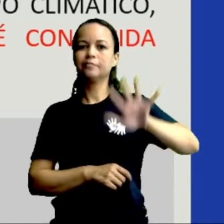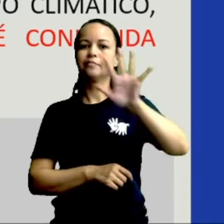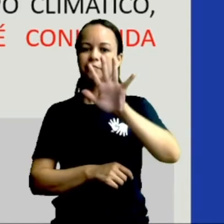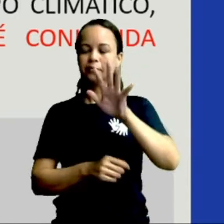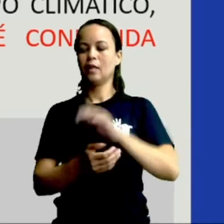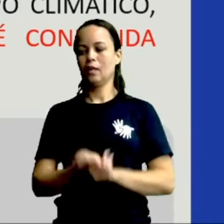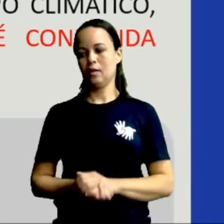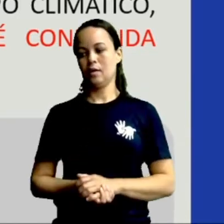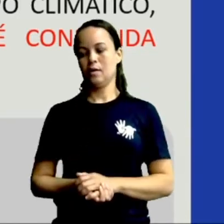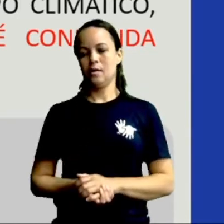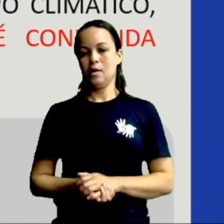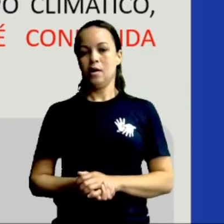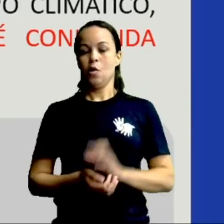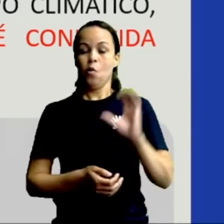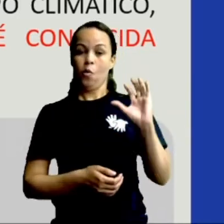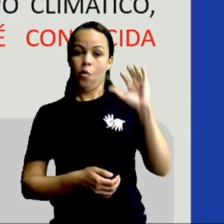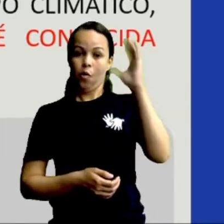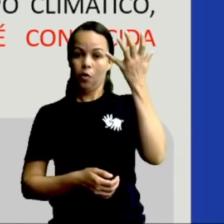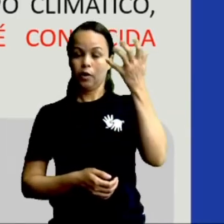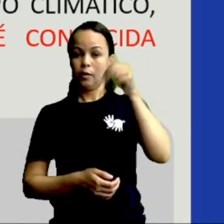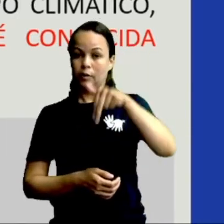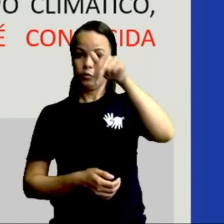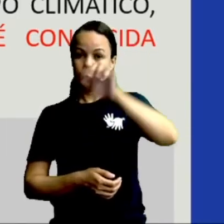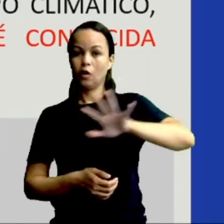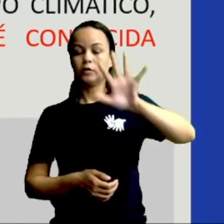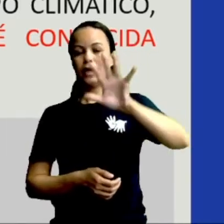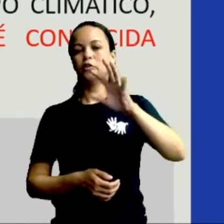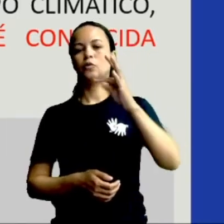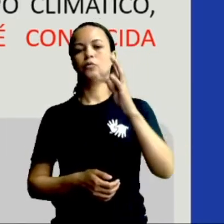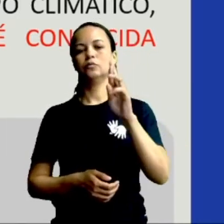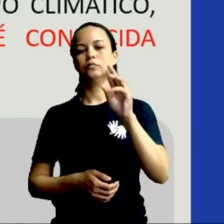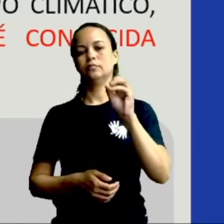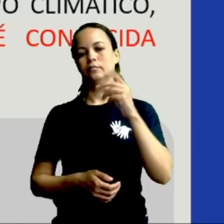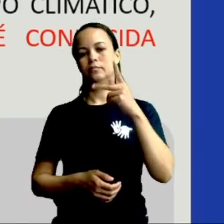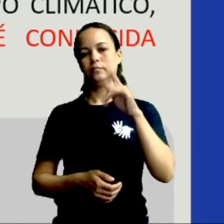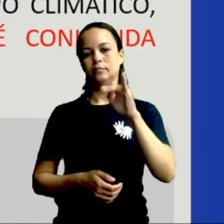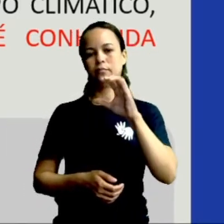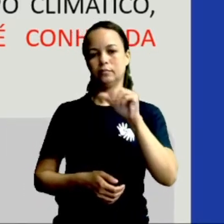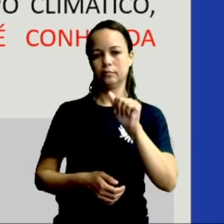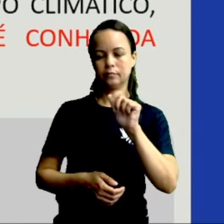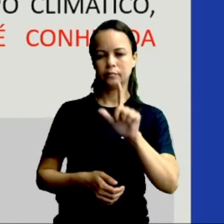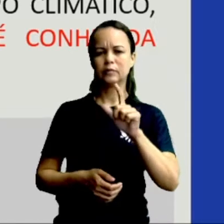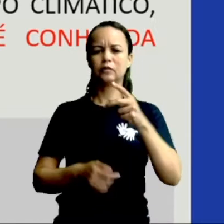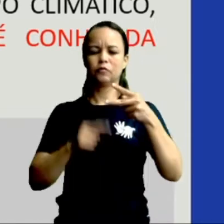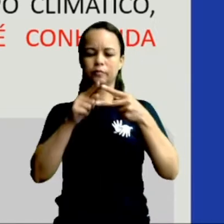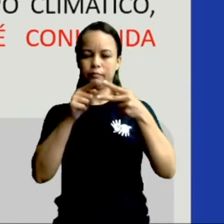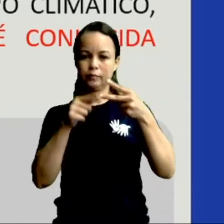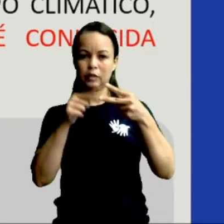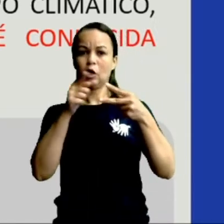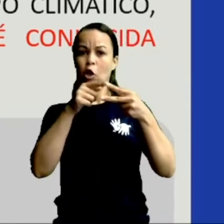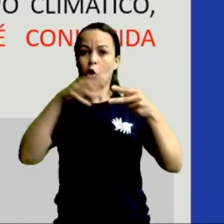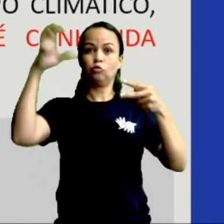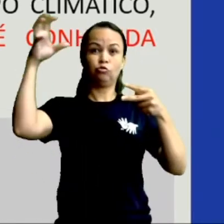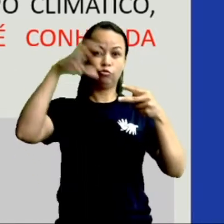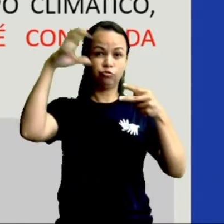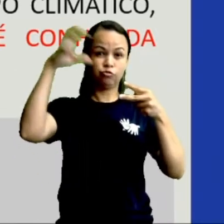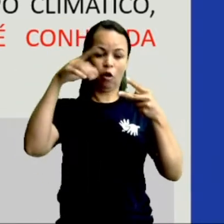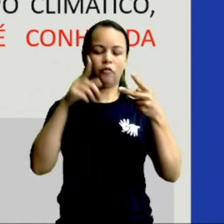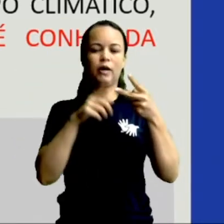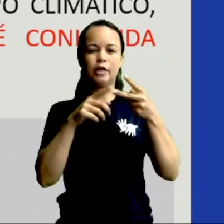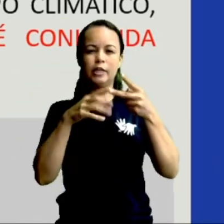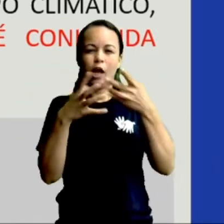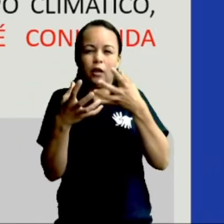clima predominante no Nordeste é o tropical. E aí eu vou ter duas estações, a chuvosa e a de